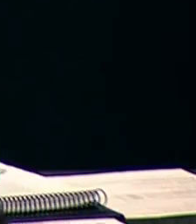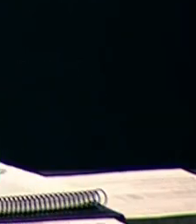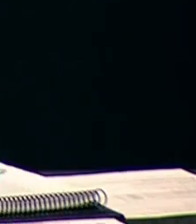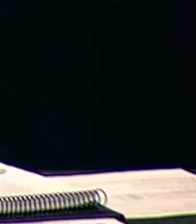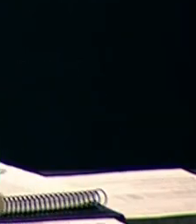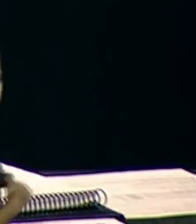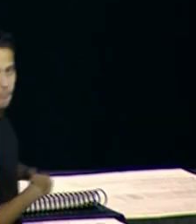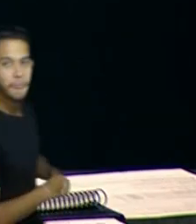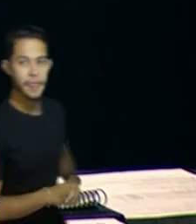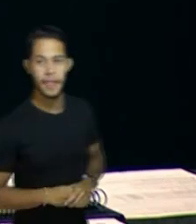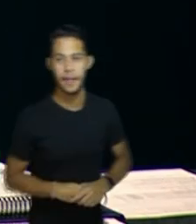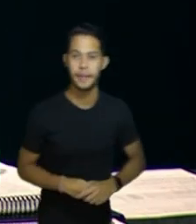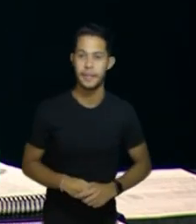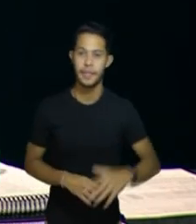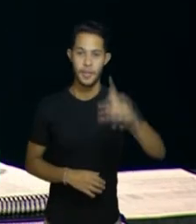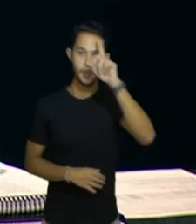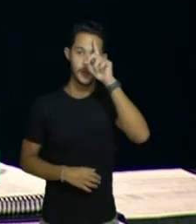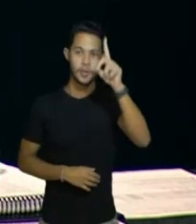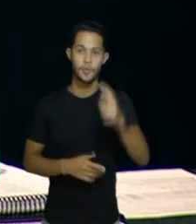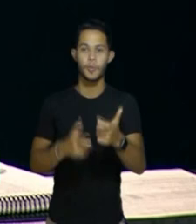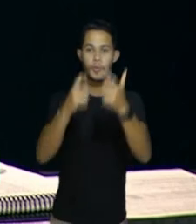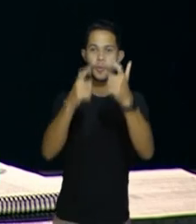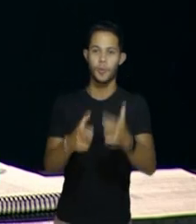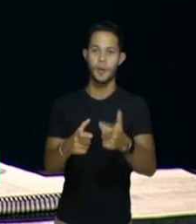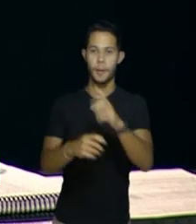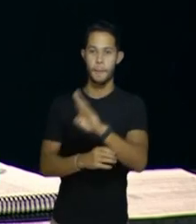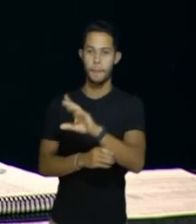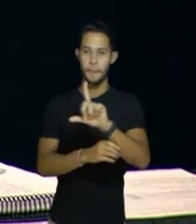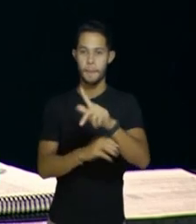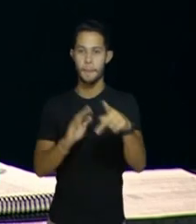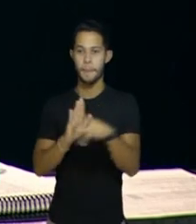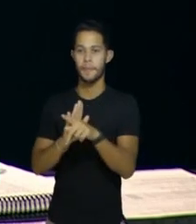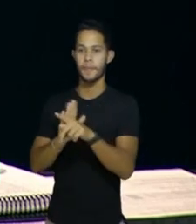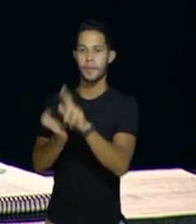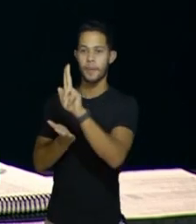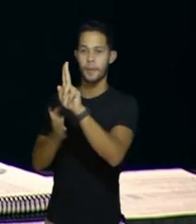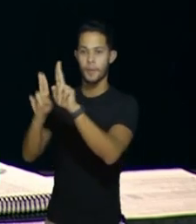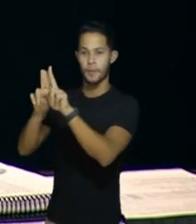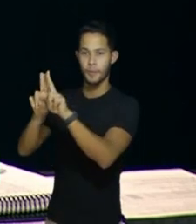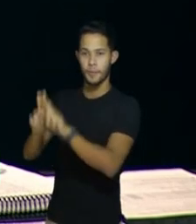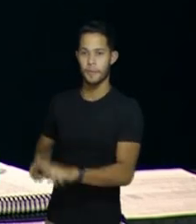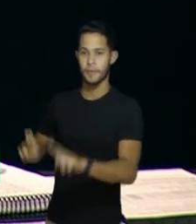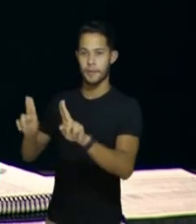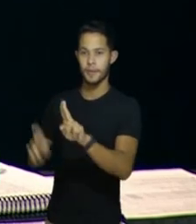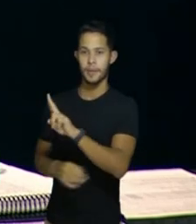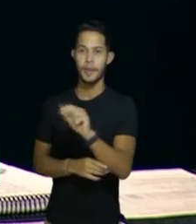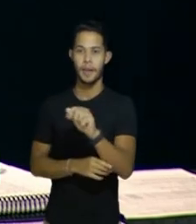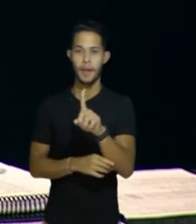diretor do campus de Blumenau da Universidade Federal de Santa Catarina, Adriano Pérez,